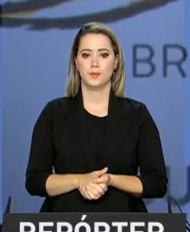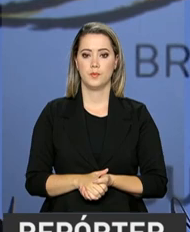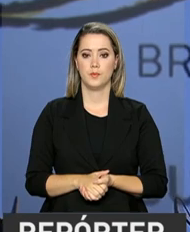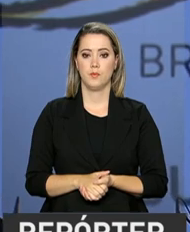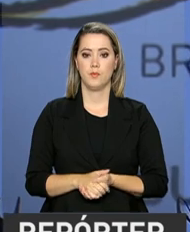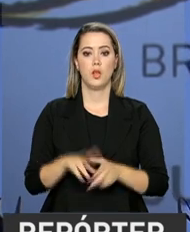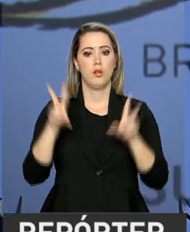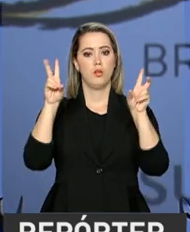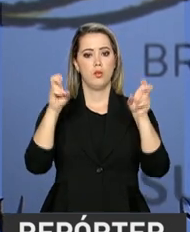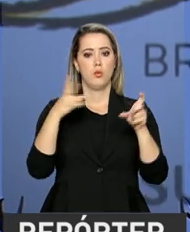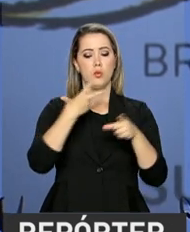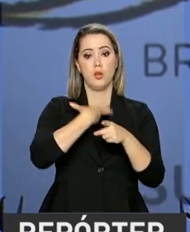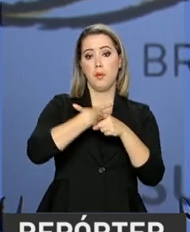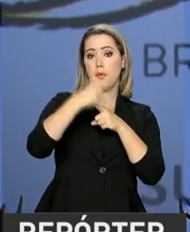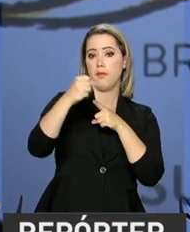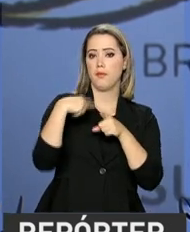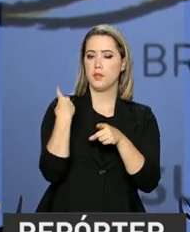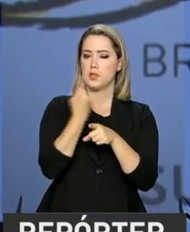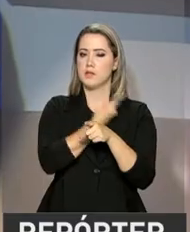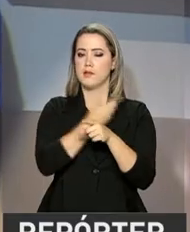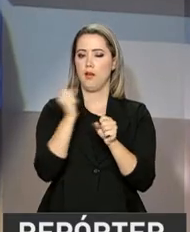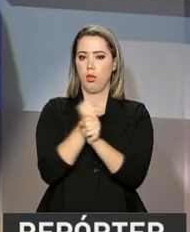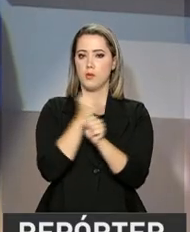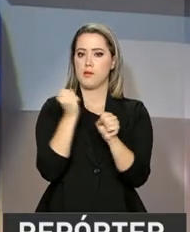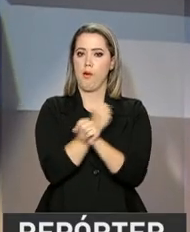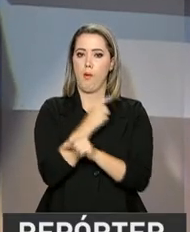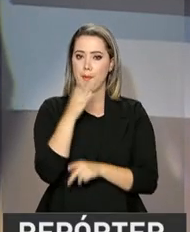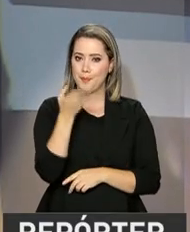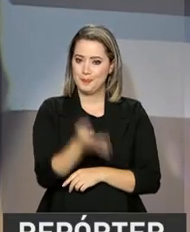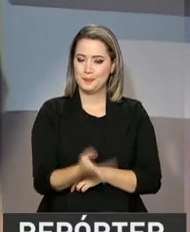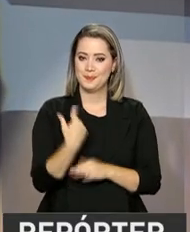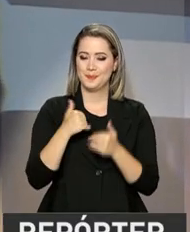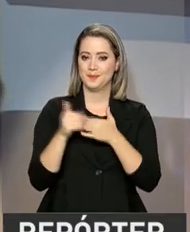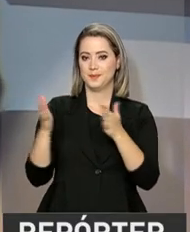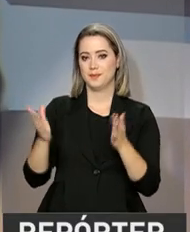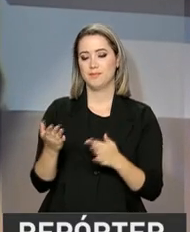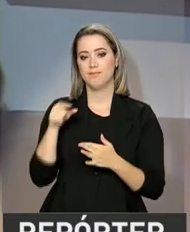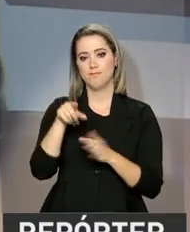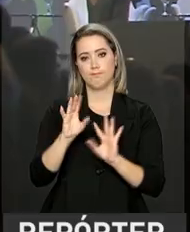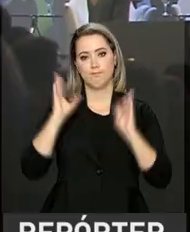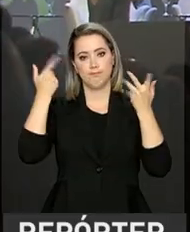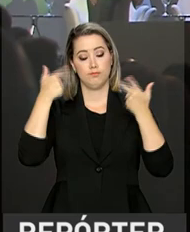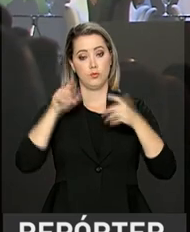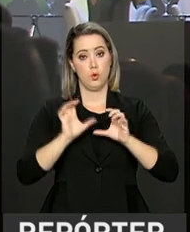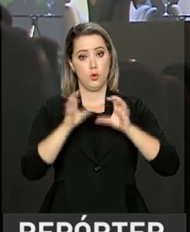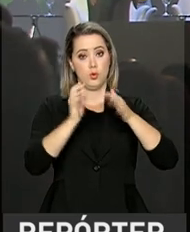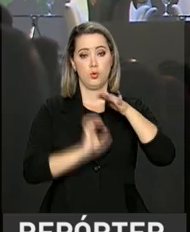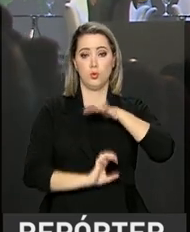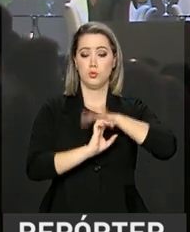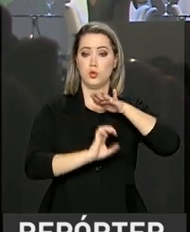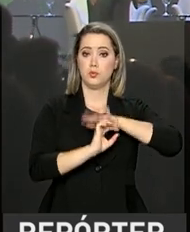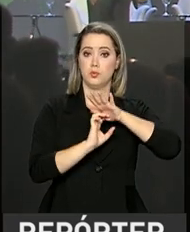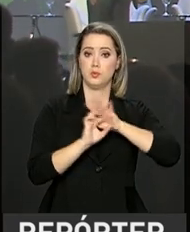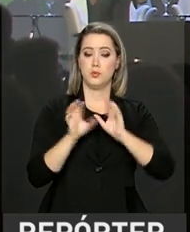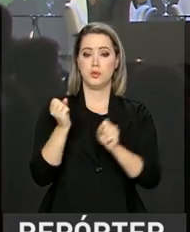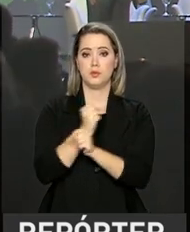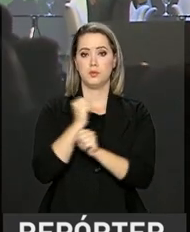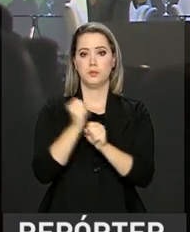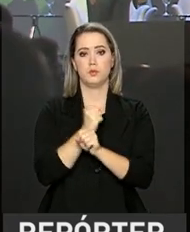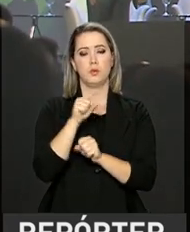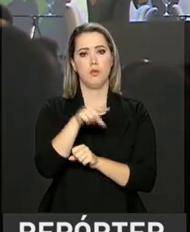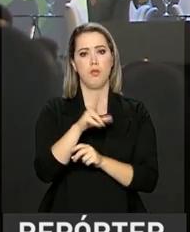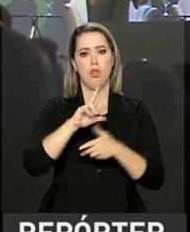O tema Superação é a Nossa Maior Obra foi aberto em Brasília, o principal evento do setor da construção na América